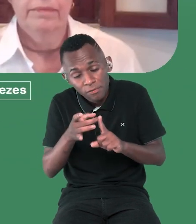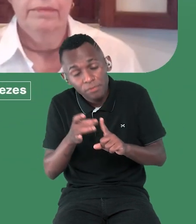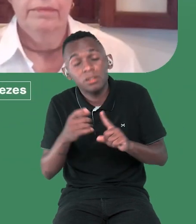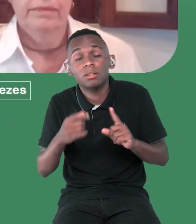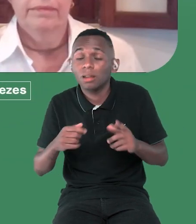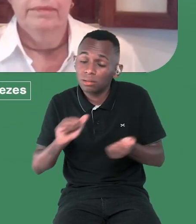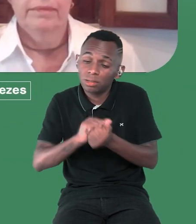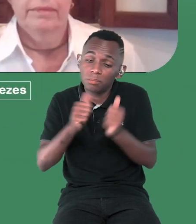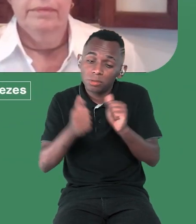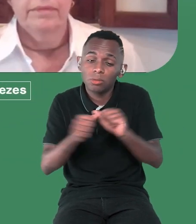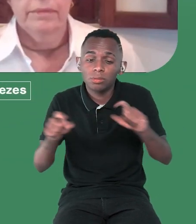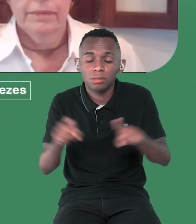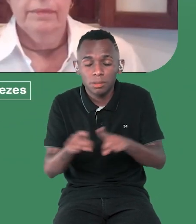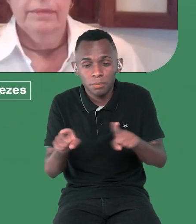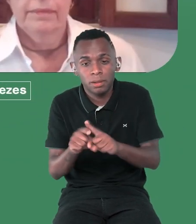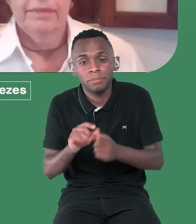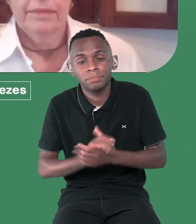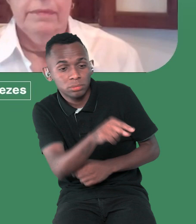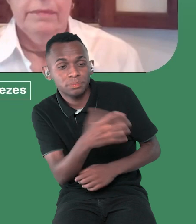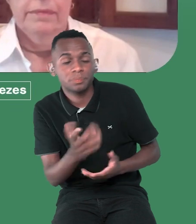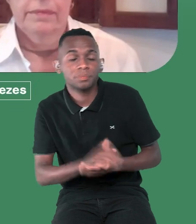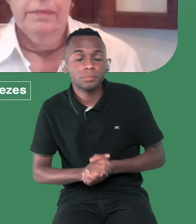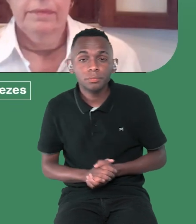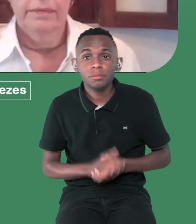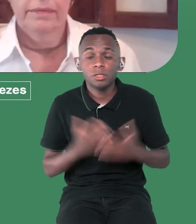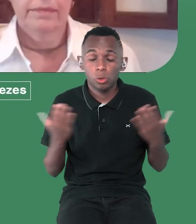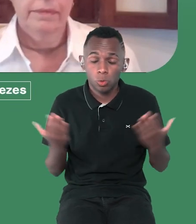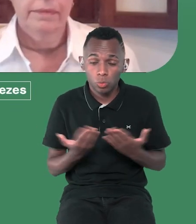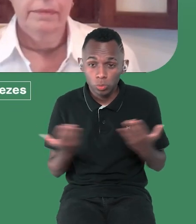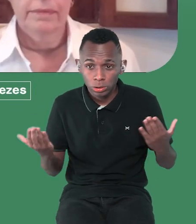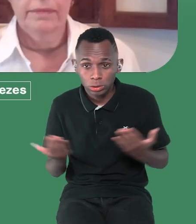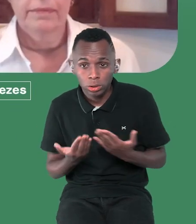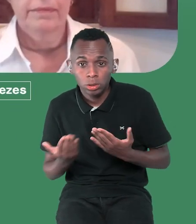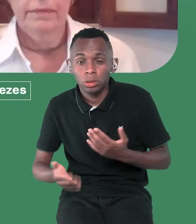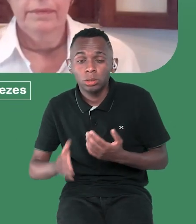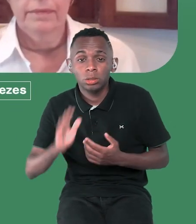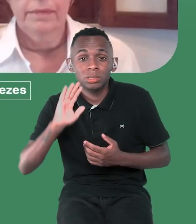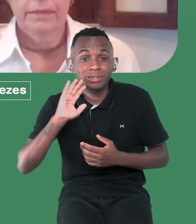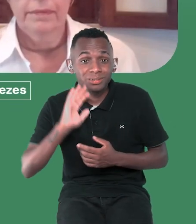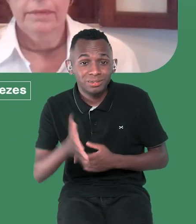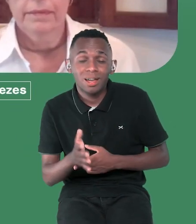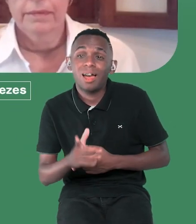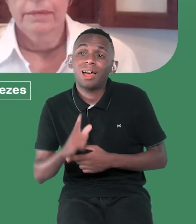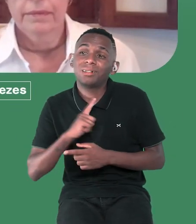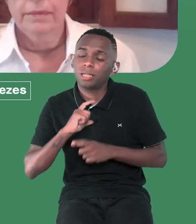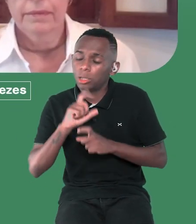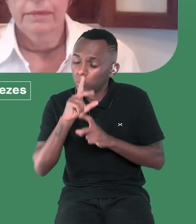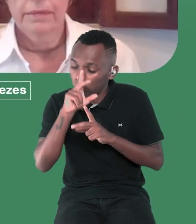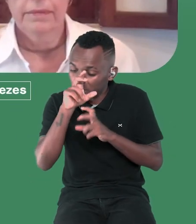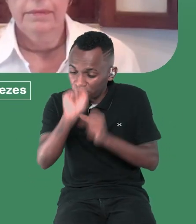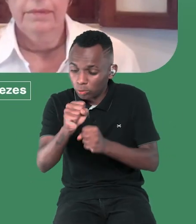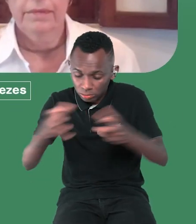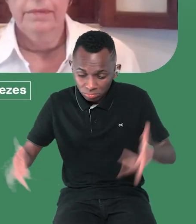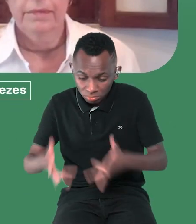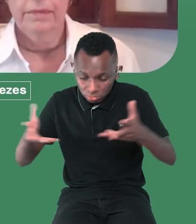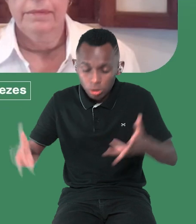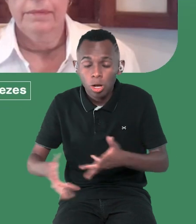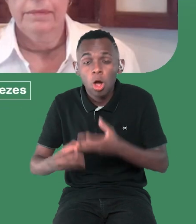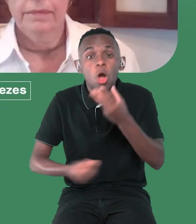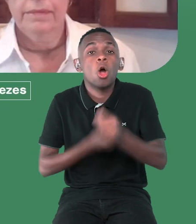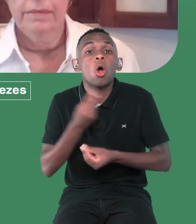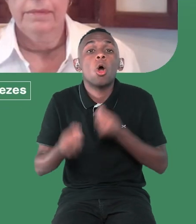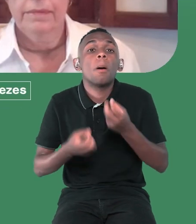Thaís, vamos contar agora, já que a Silvana entrou bastante aqui num Pássaro para Sonhar, contar a respeito dessa história, como que você criou, como